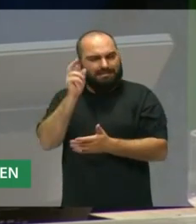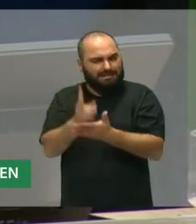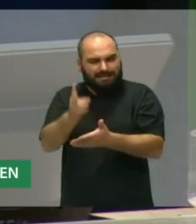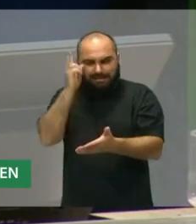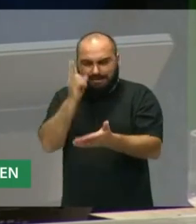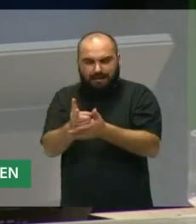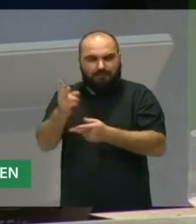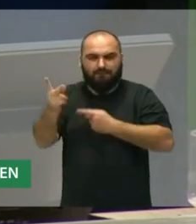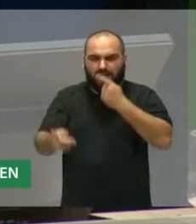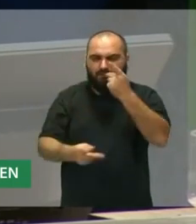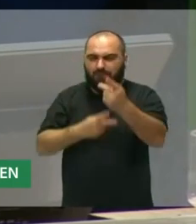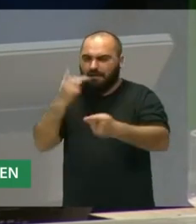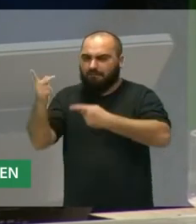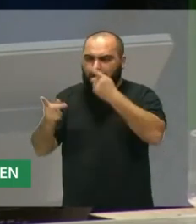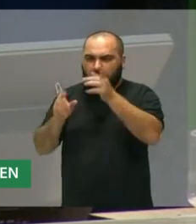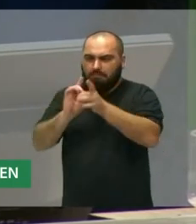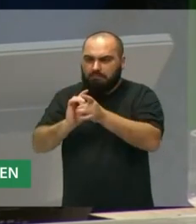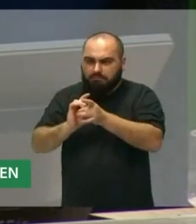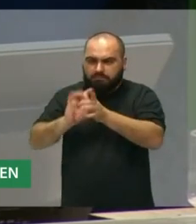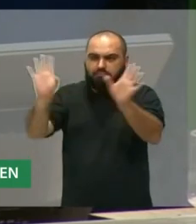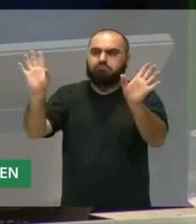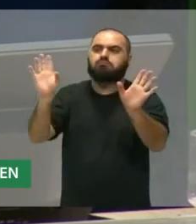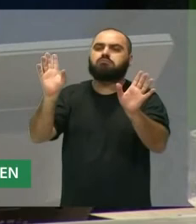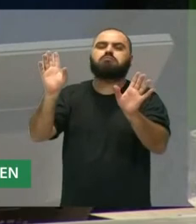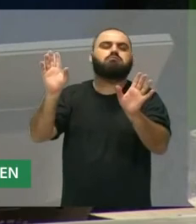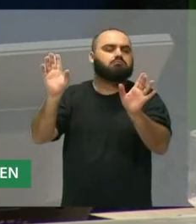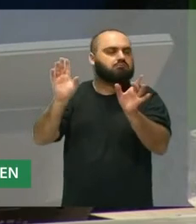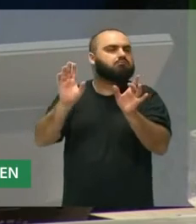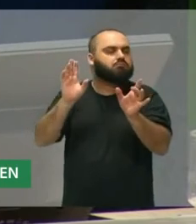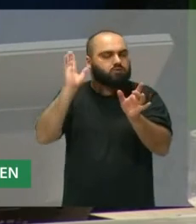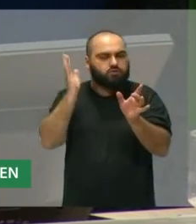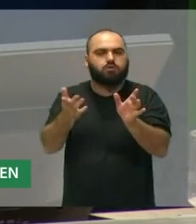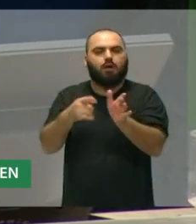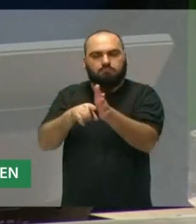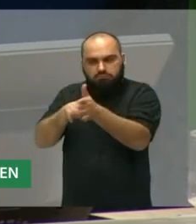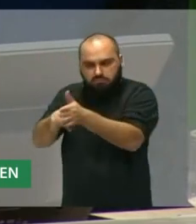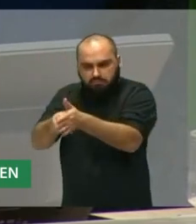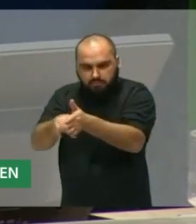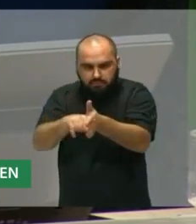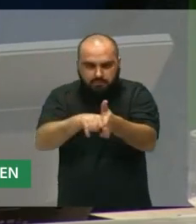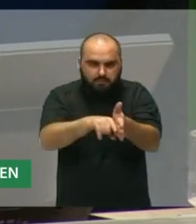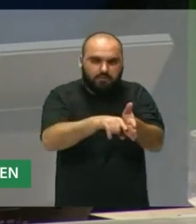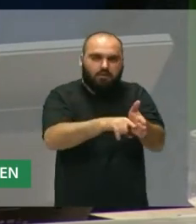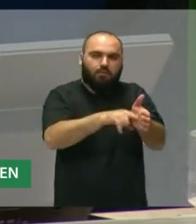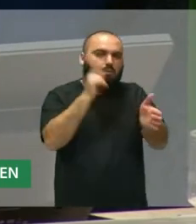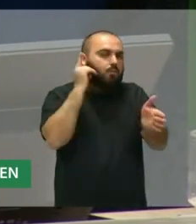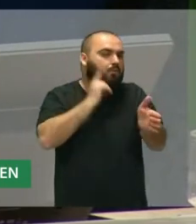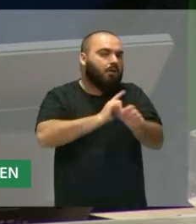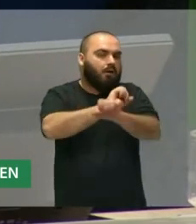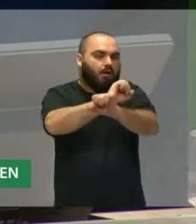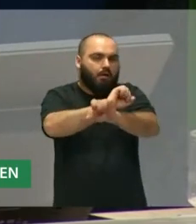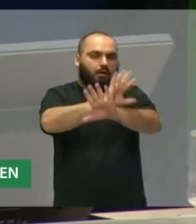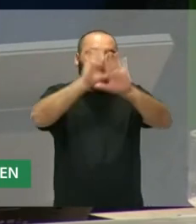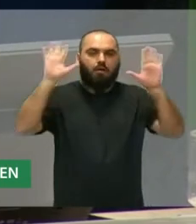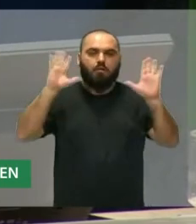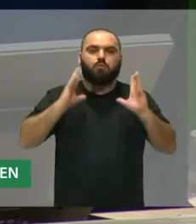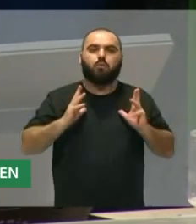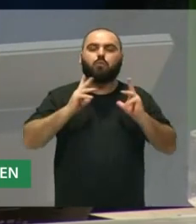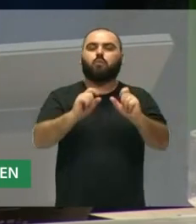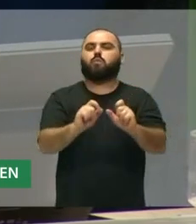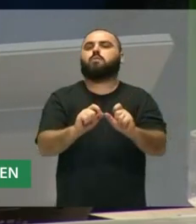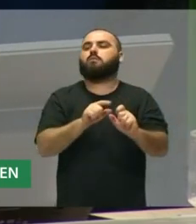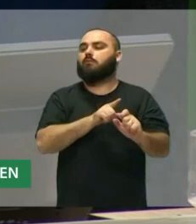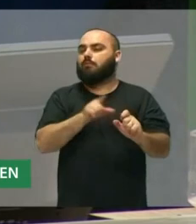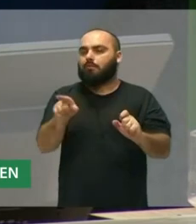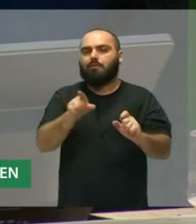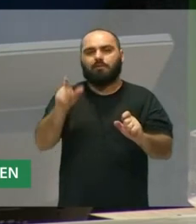senhora expôs essa situação, a senhora deixou claro que já fez um trabalho para esclarecer tudo isso que está acontecendo